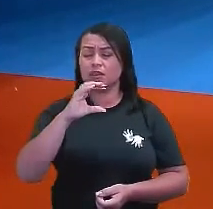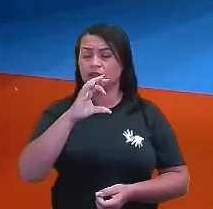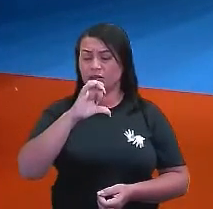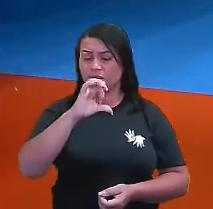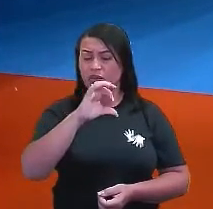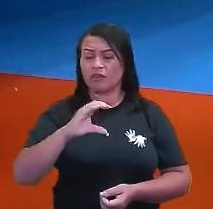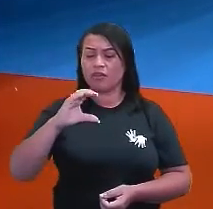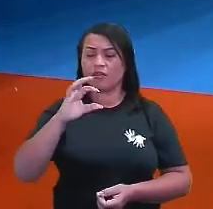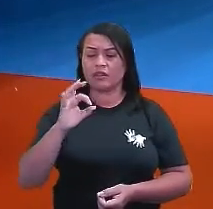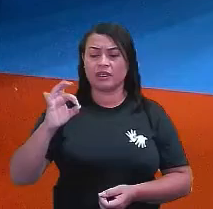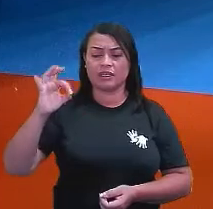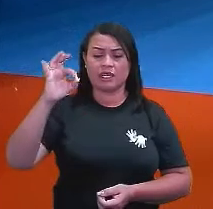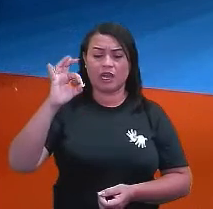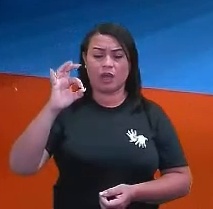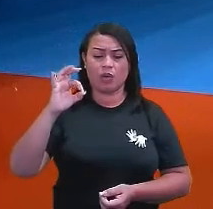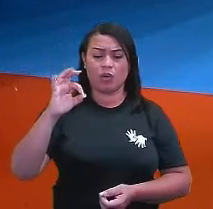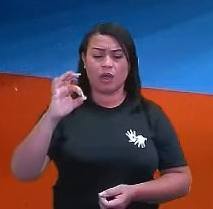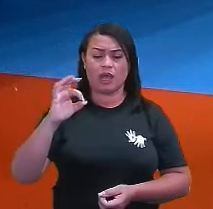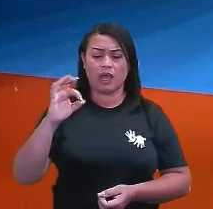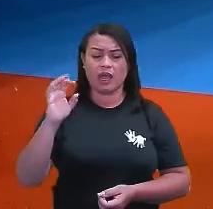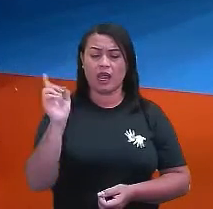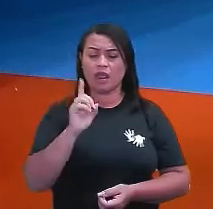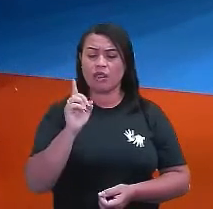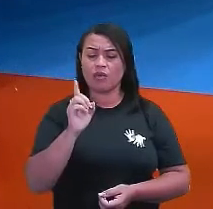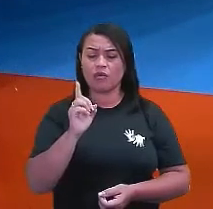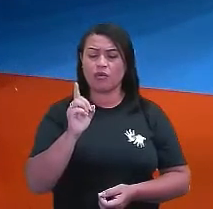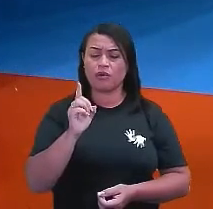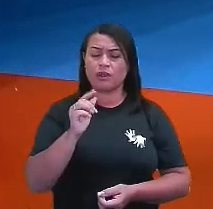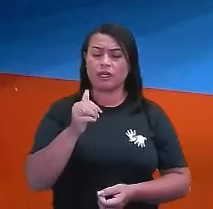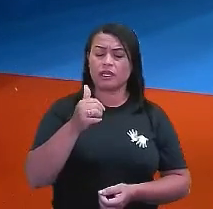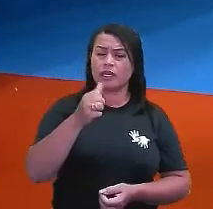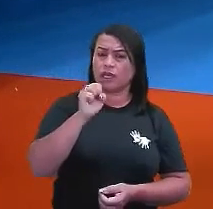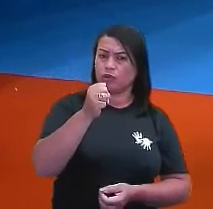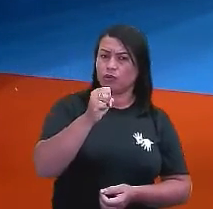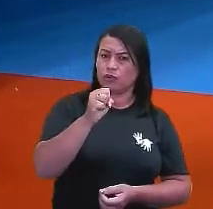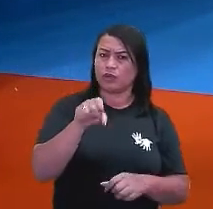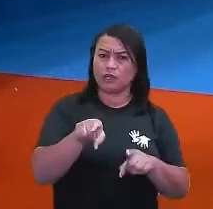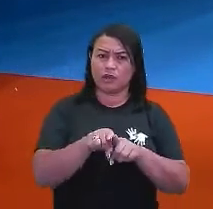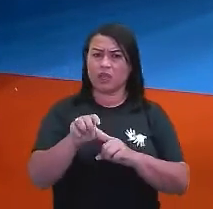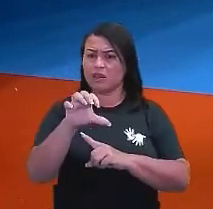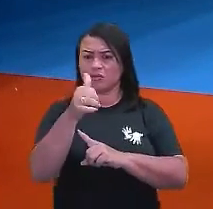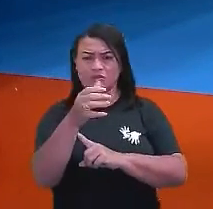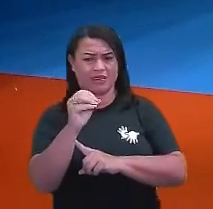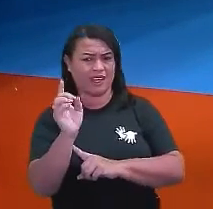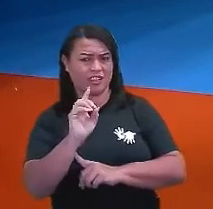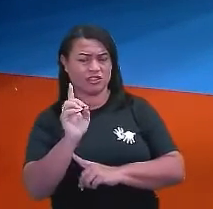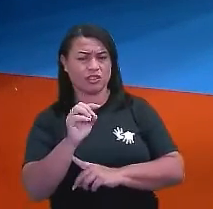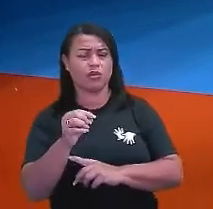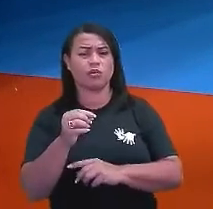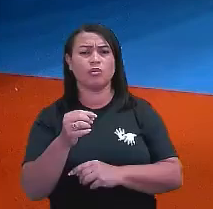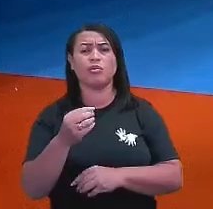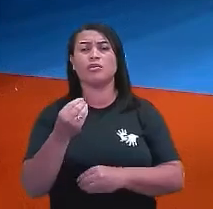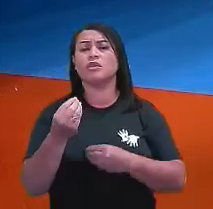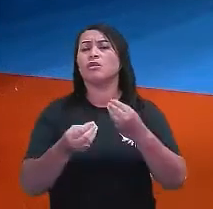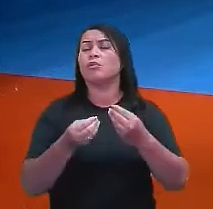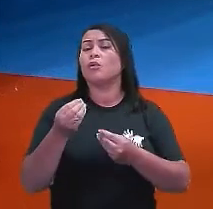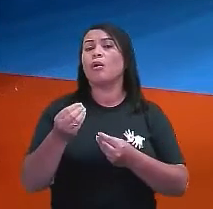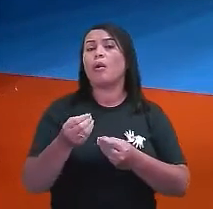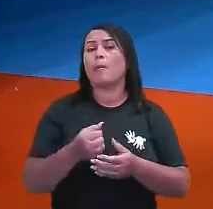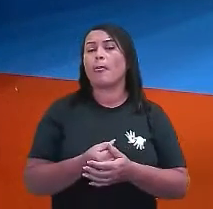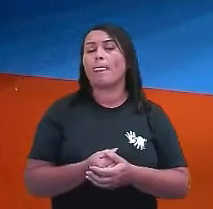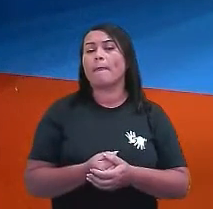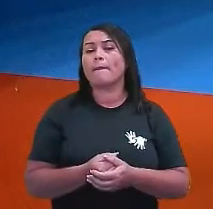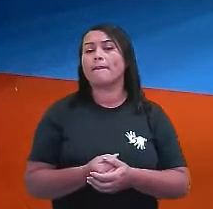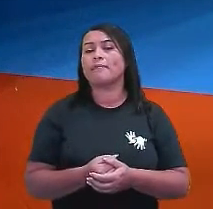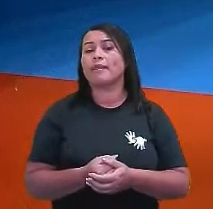que ela não chegou nem no 8 e nem no 10. Isso mesmo. Ela não está nem no 8 e nem está no 10.